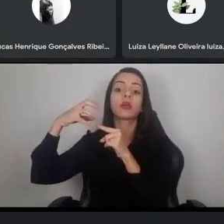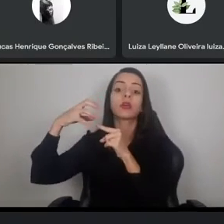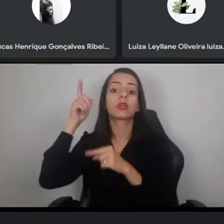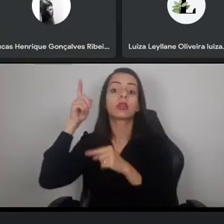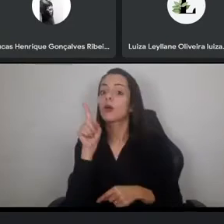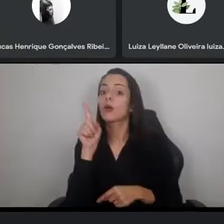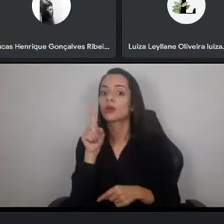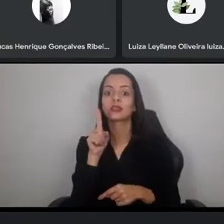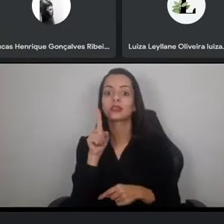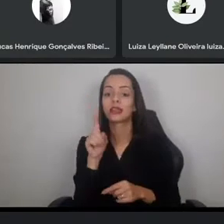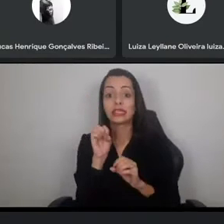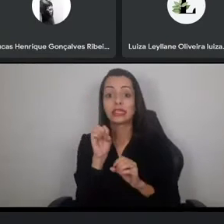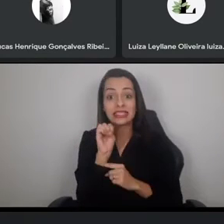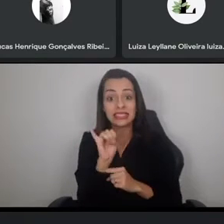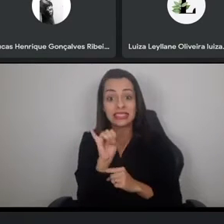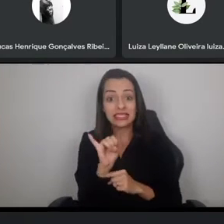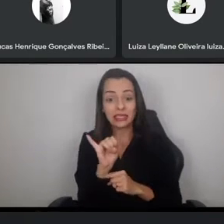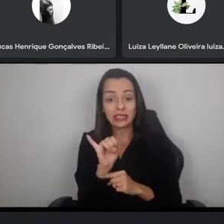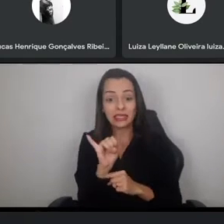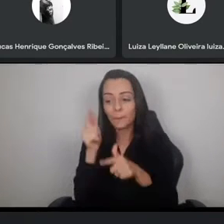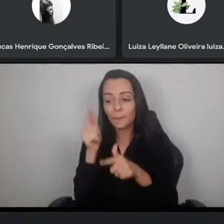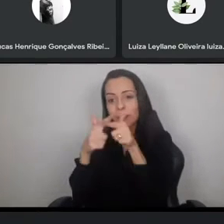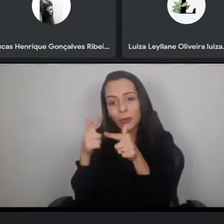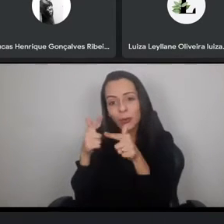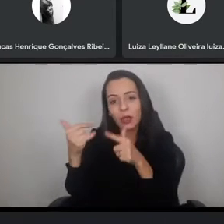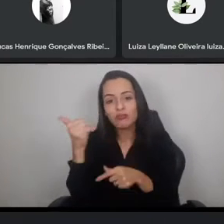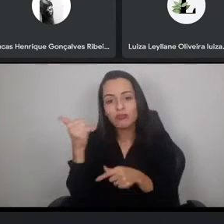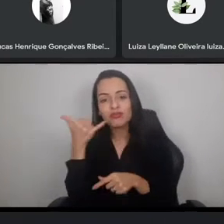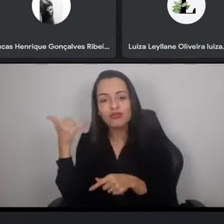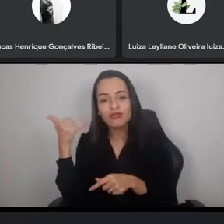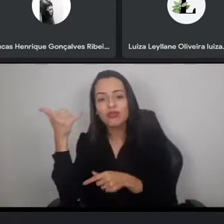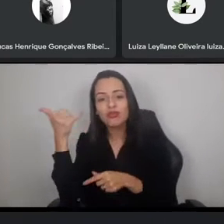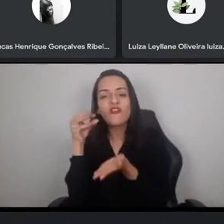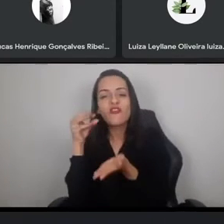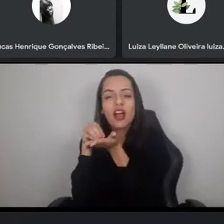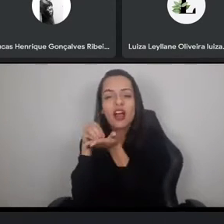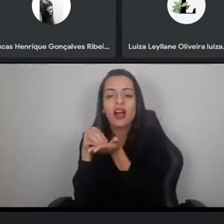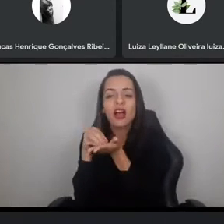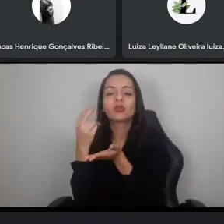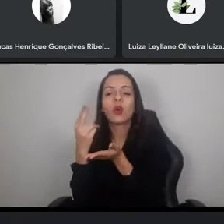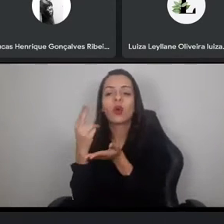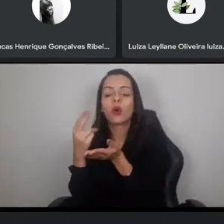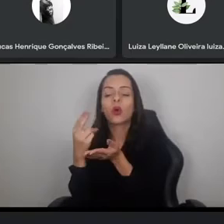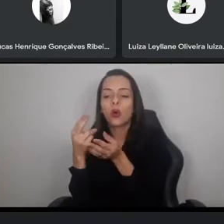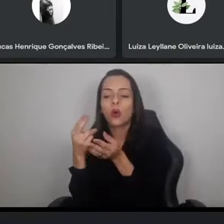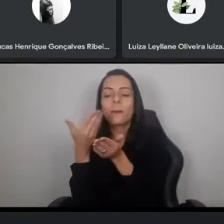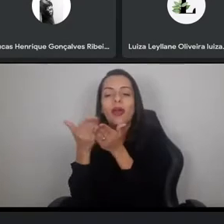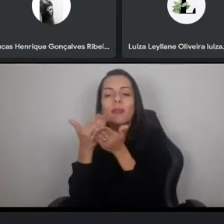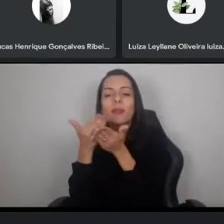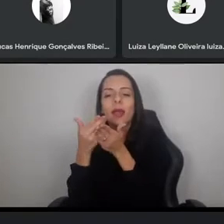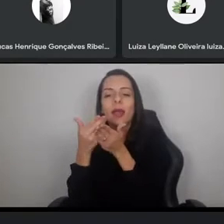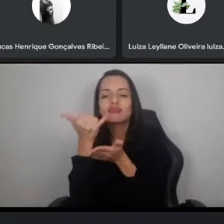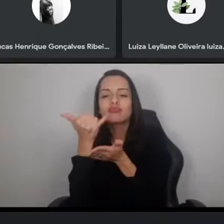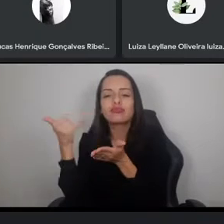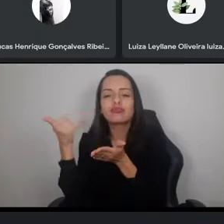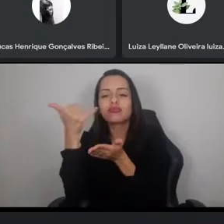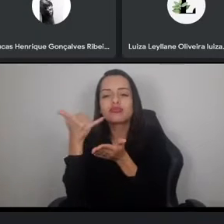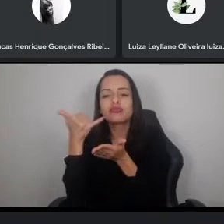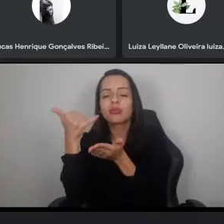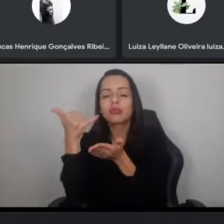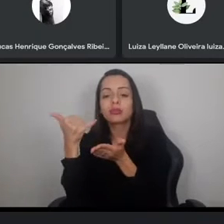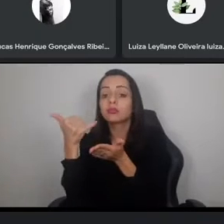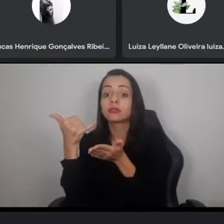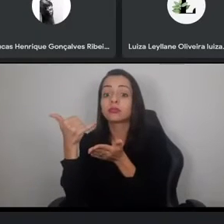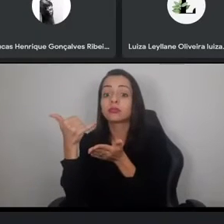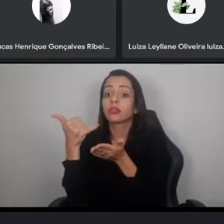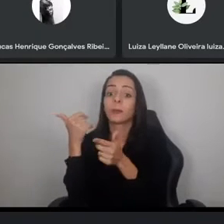Em caso de uma fuga de corrente ou numa falta, não vai ser capaz de drenar essas cargas para